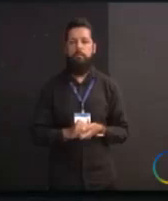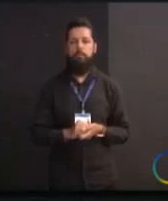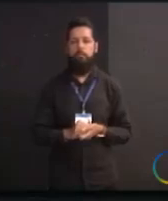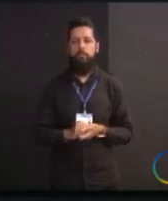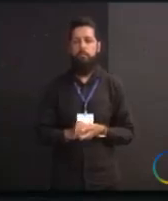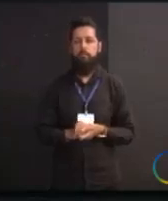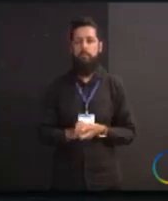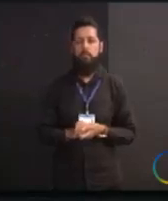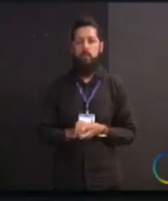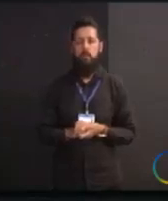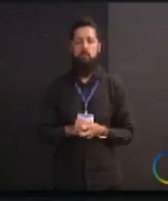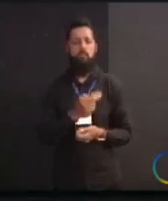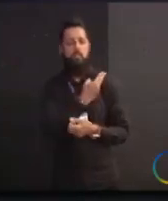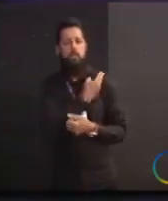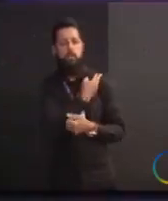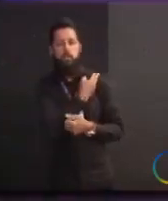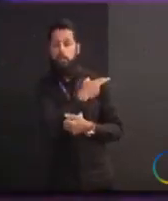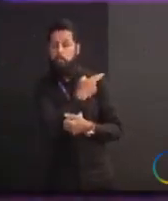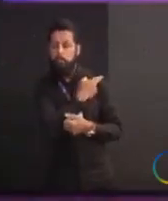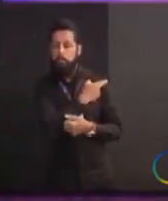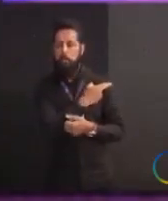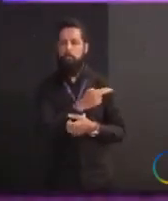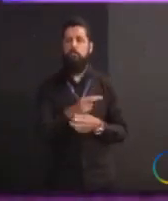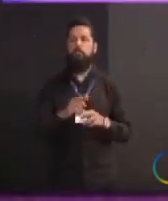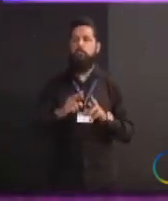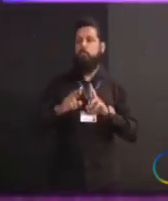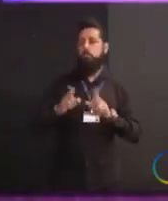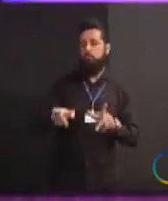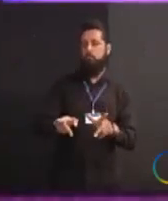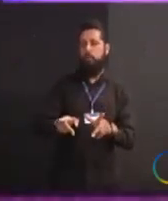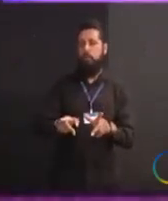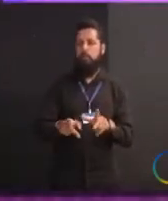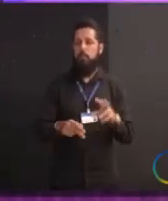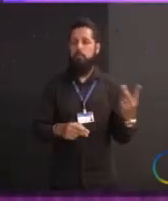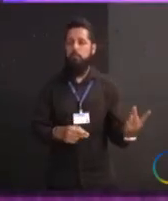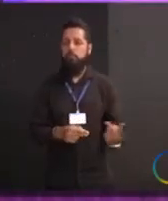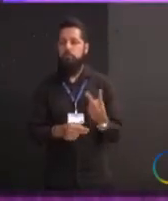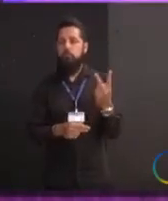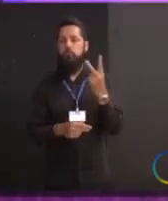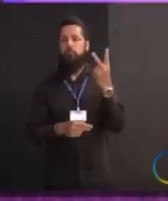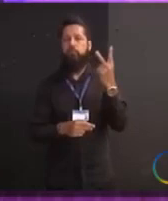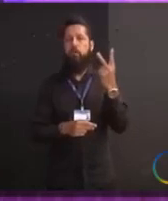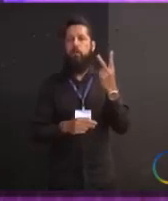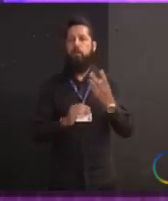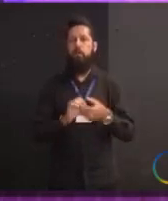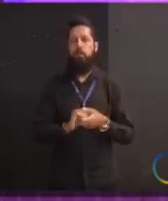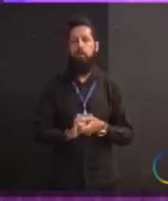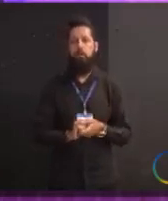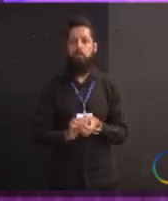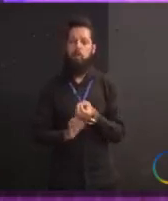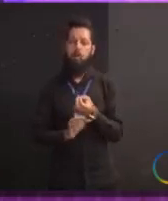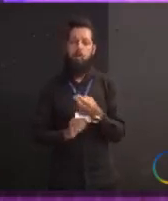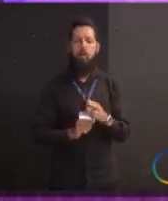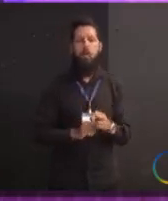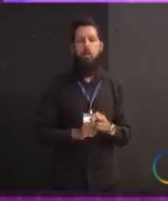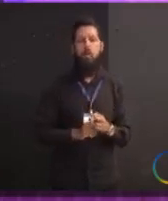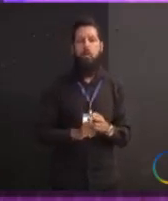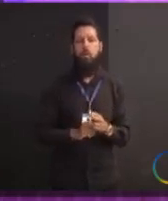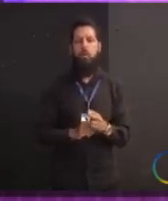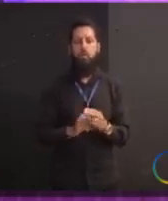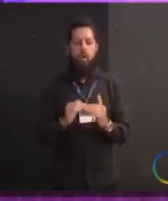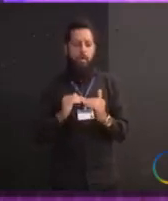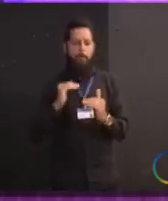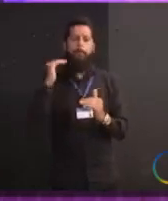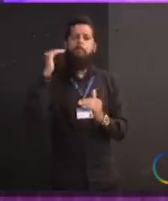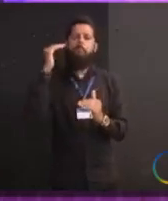Respeito pelas diferenças. Um dos valores, talvez a maior virtude em Chico